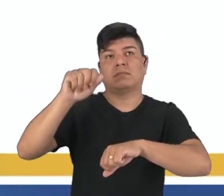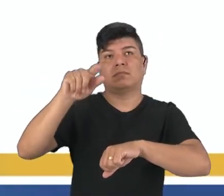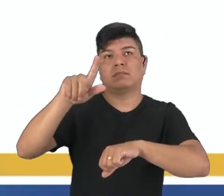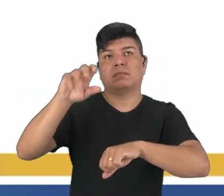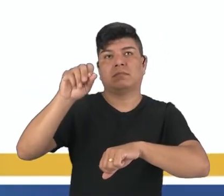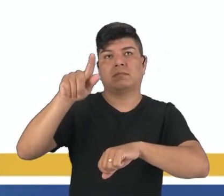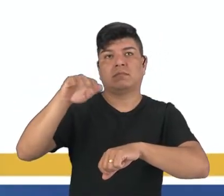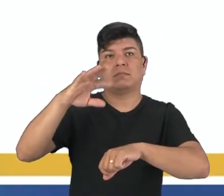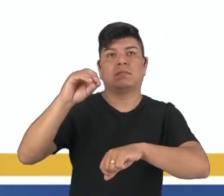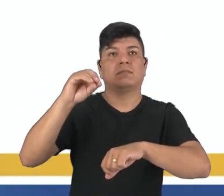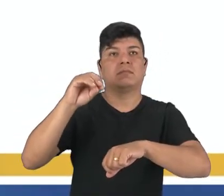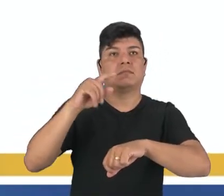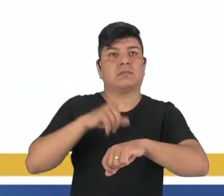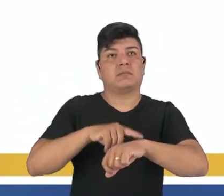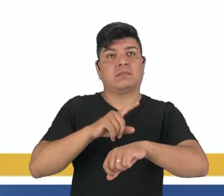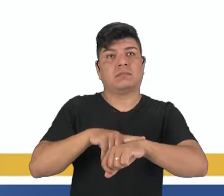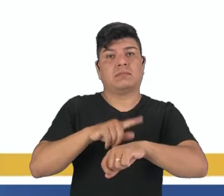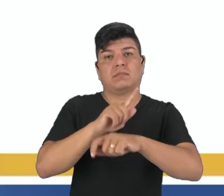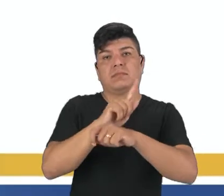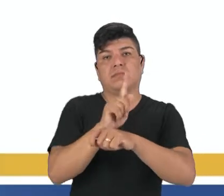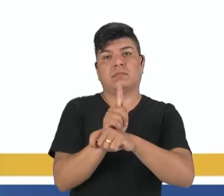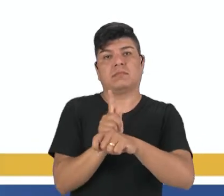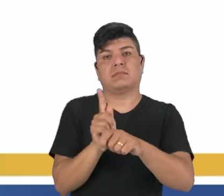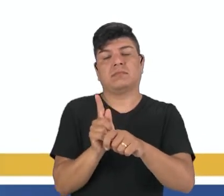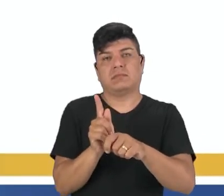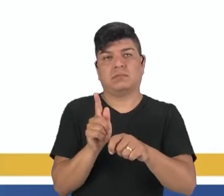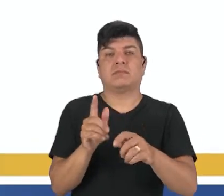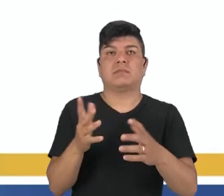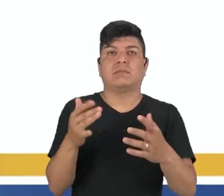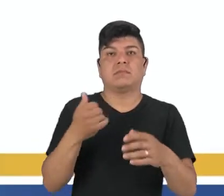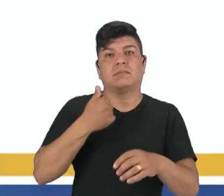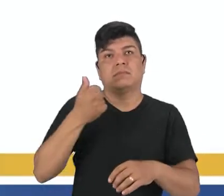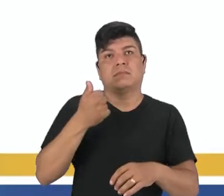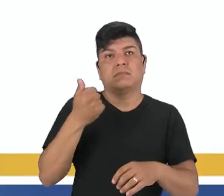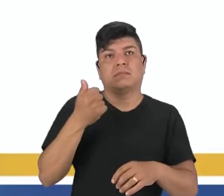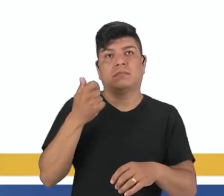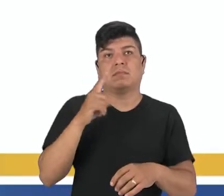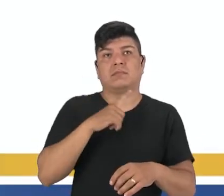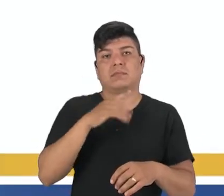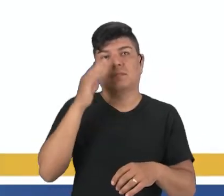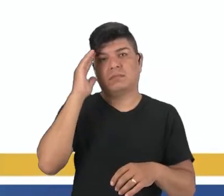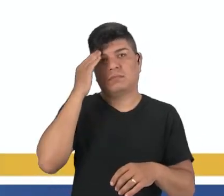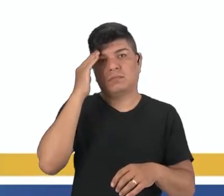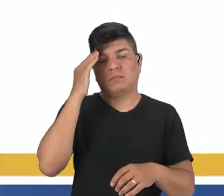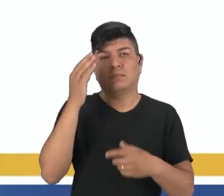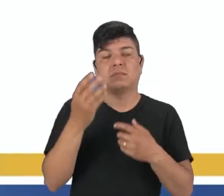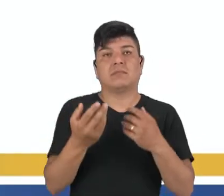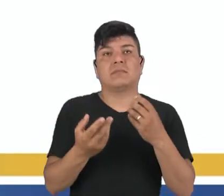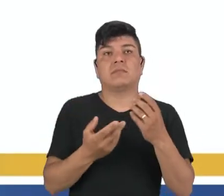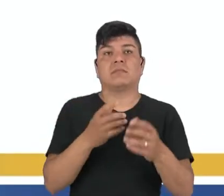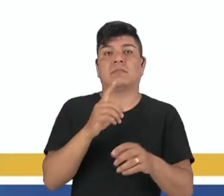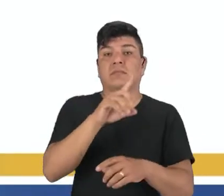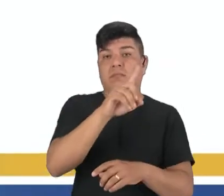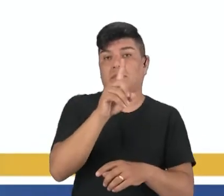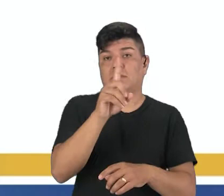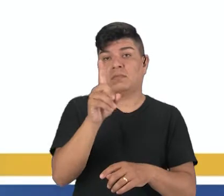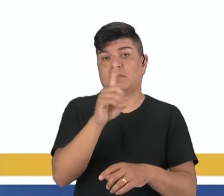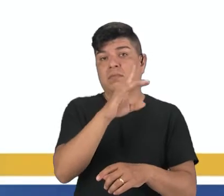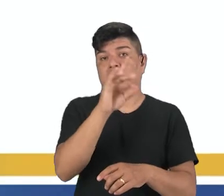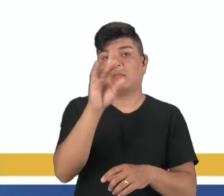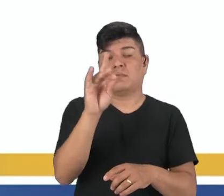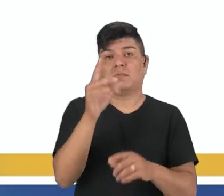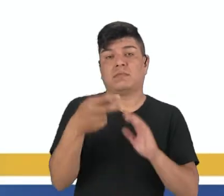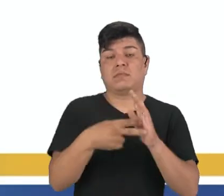esse relógio de relógio de ponteiro. Primeiramente, temos que entender o que cada ponteiro